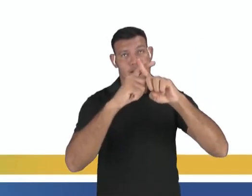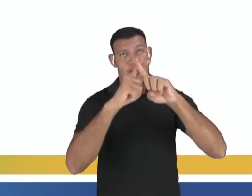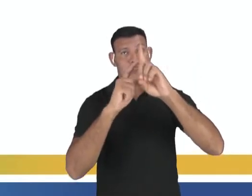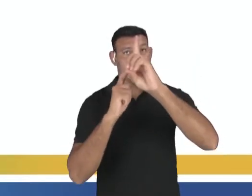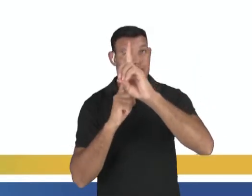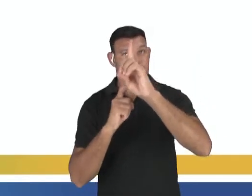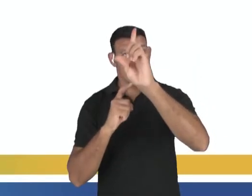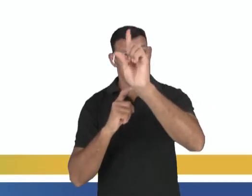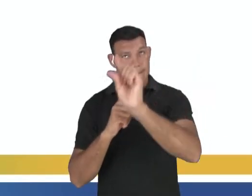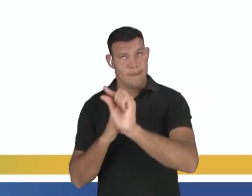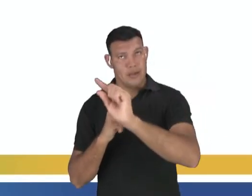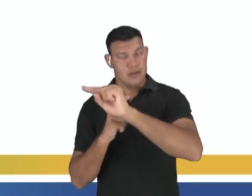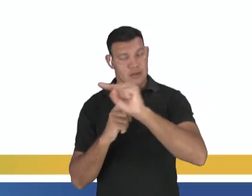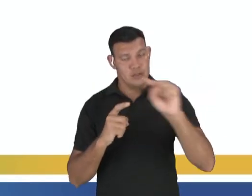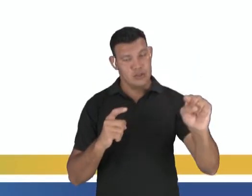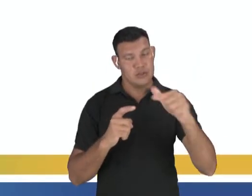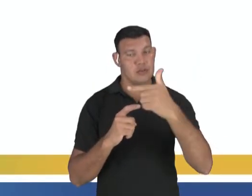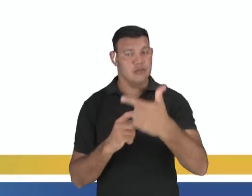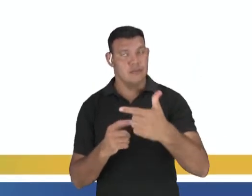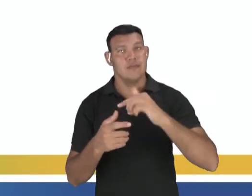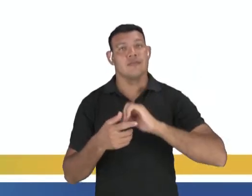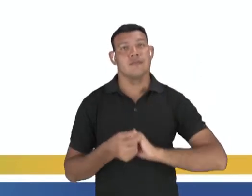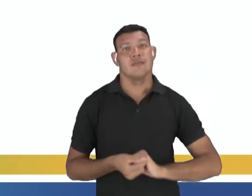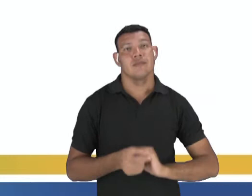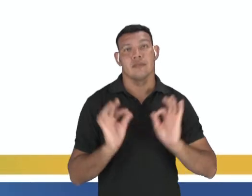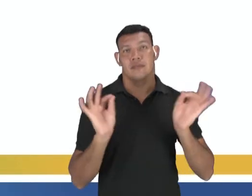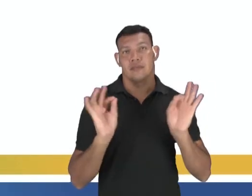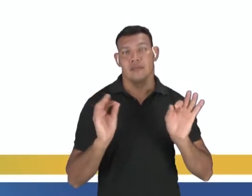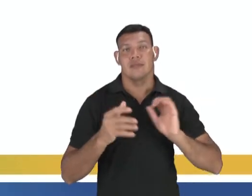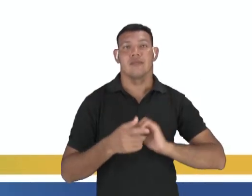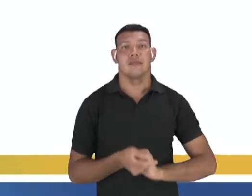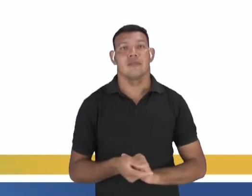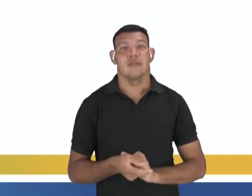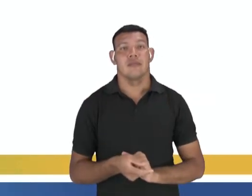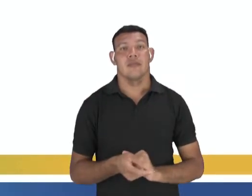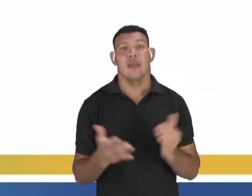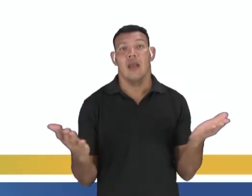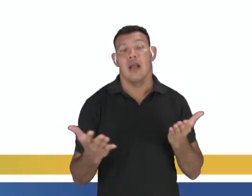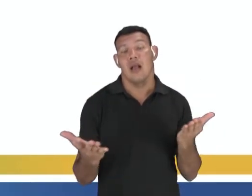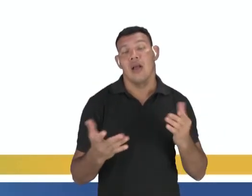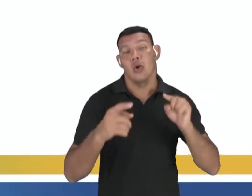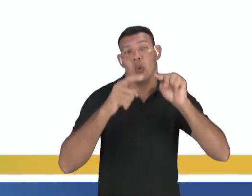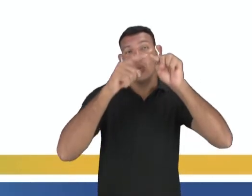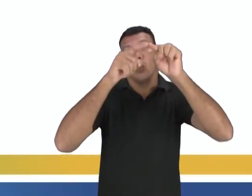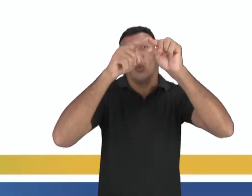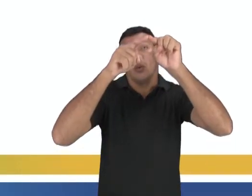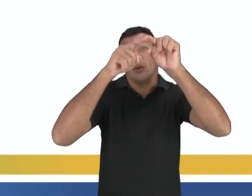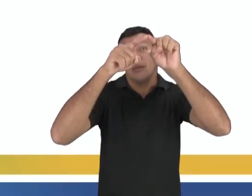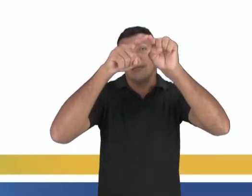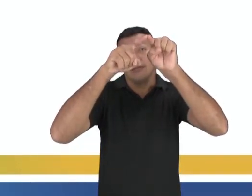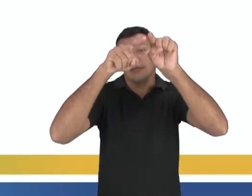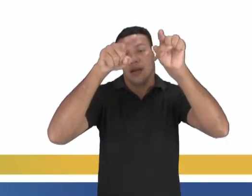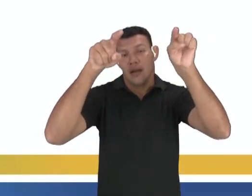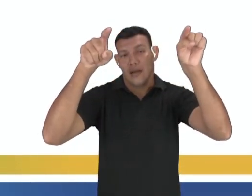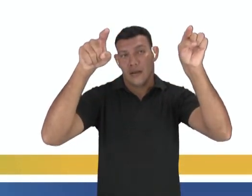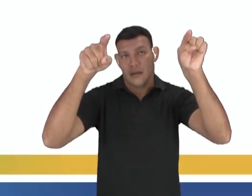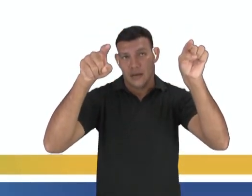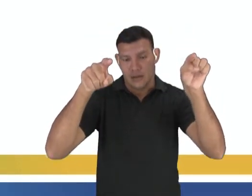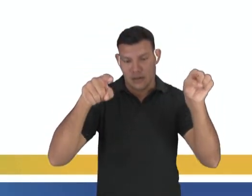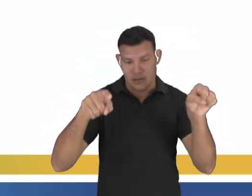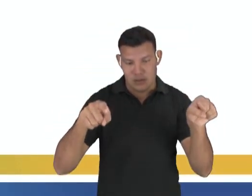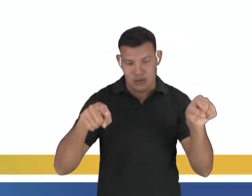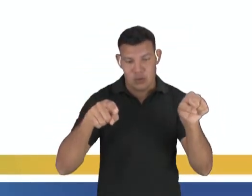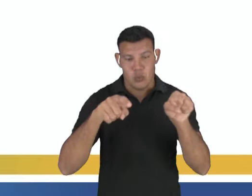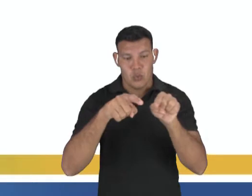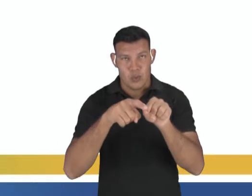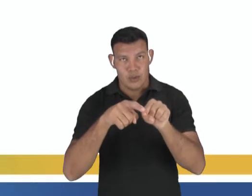né, pela metade do produto das diagonais. Certinho? E aqui nós temos um caso particular